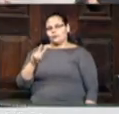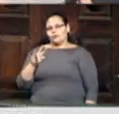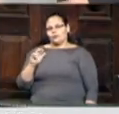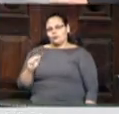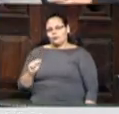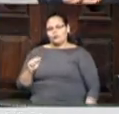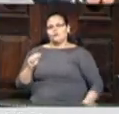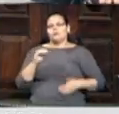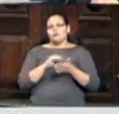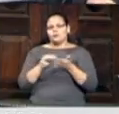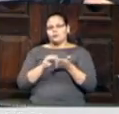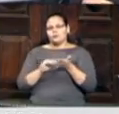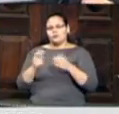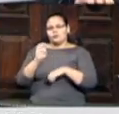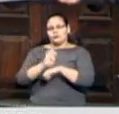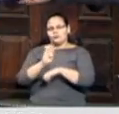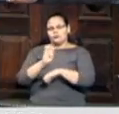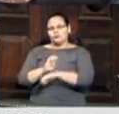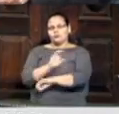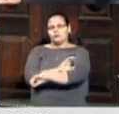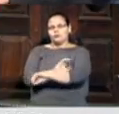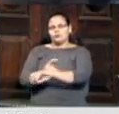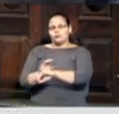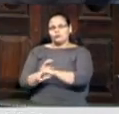Rosenthal, secretária de Estado de Cultura.